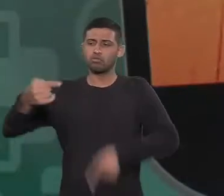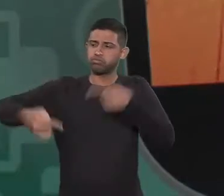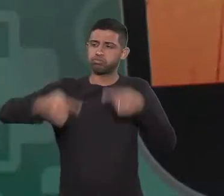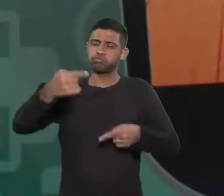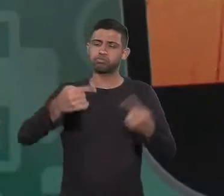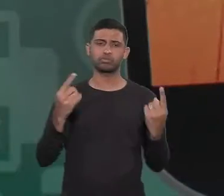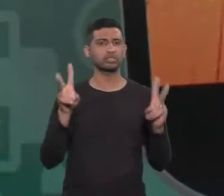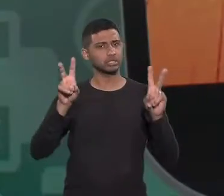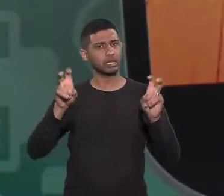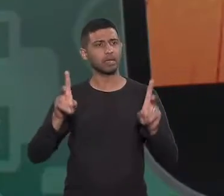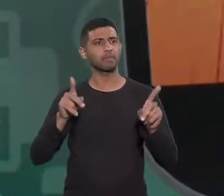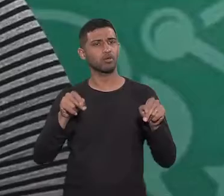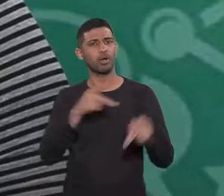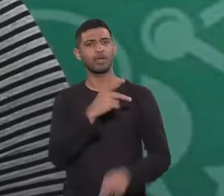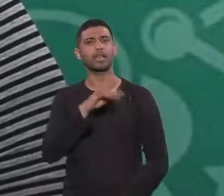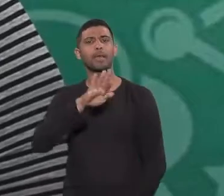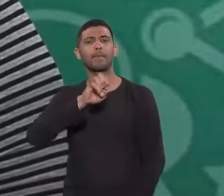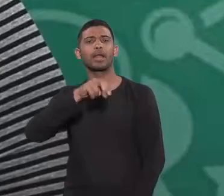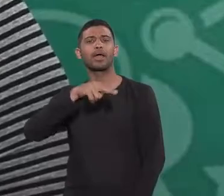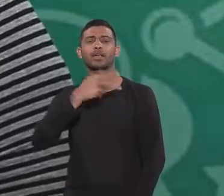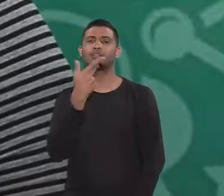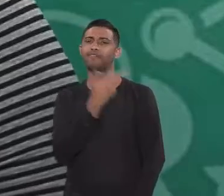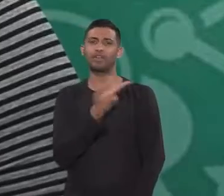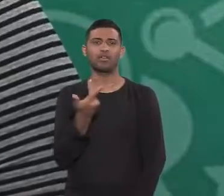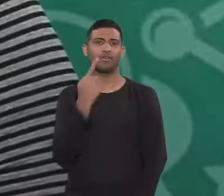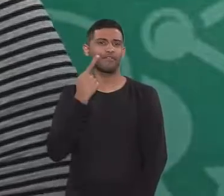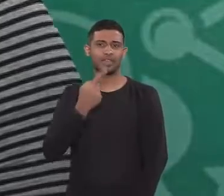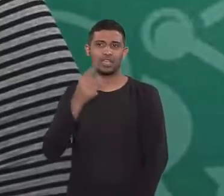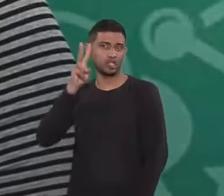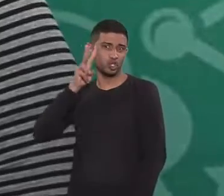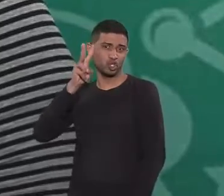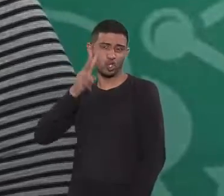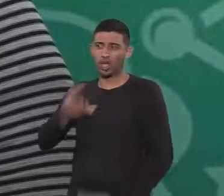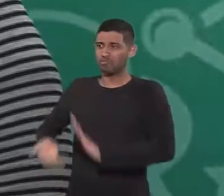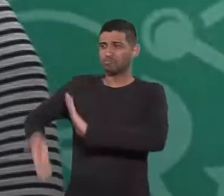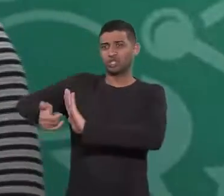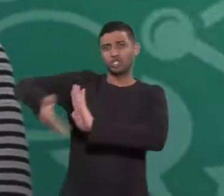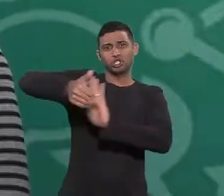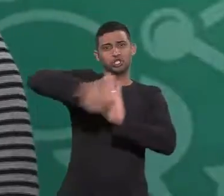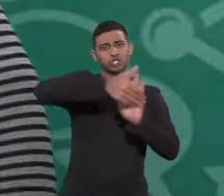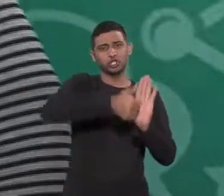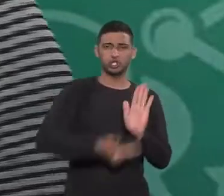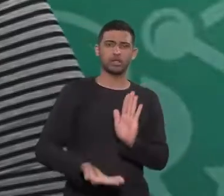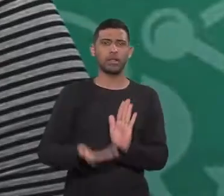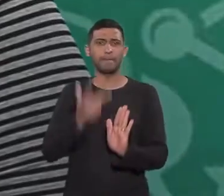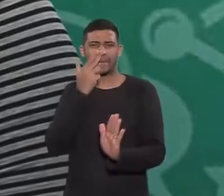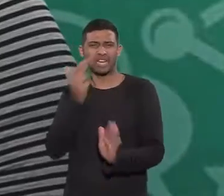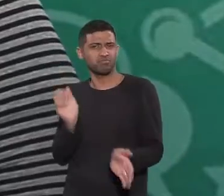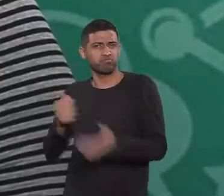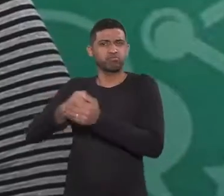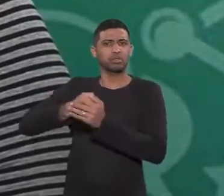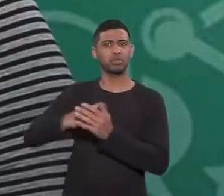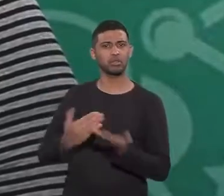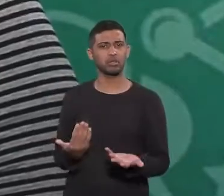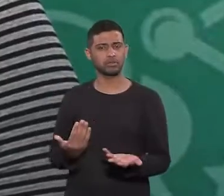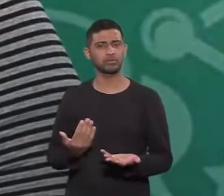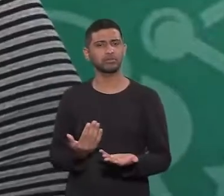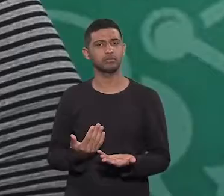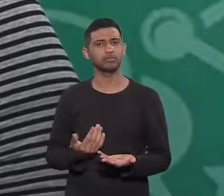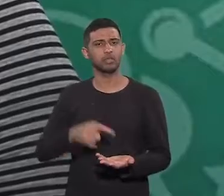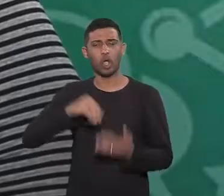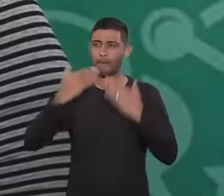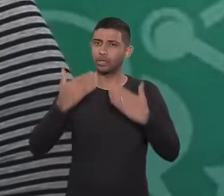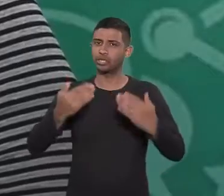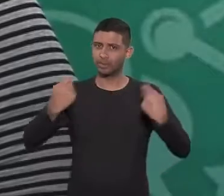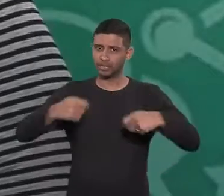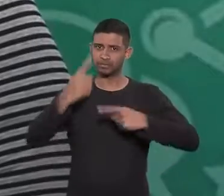direito a discutir. Como o Brian falou, né? É a história que é tirada das pessoas, é o debate que é tirado delas, e a gente quer trazer isso.